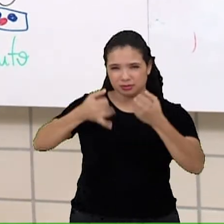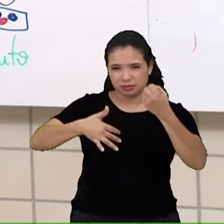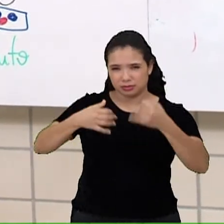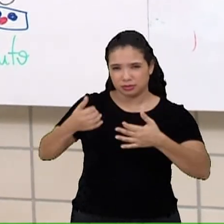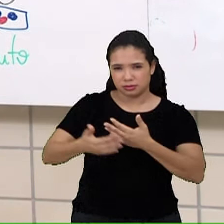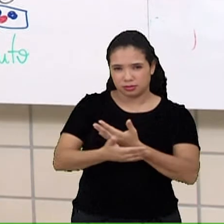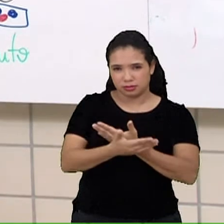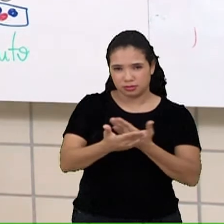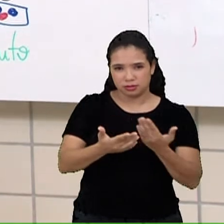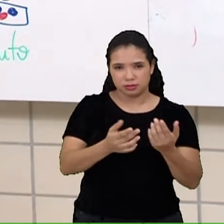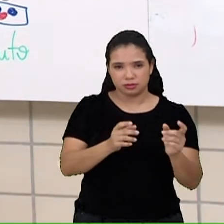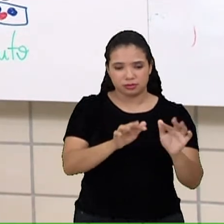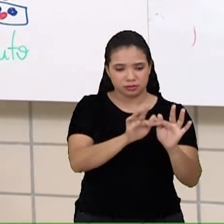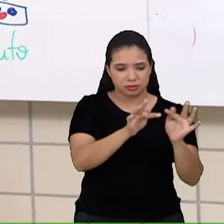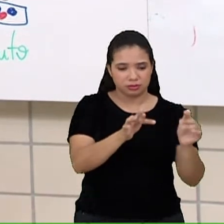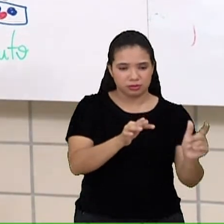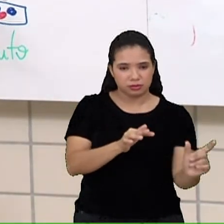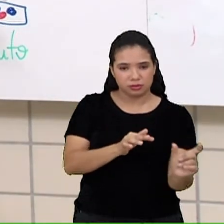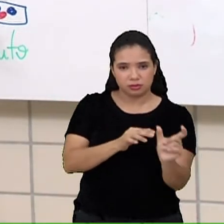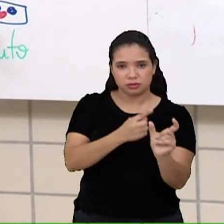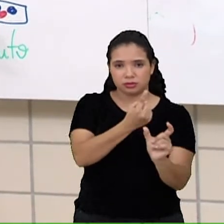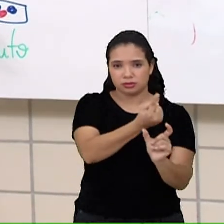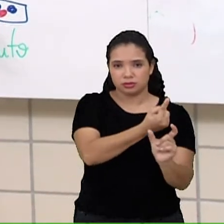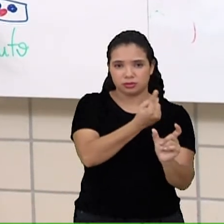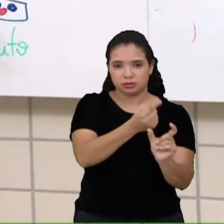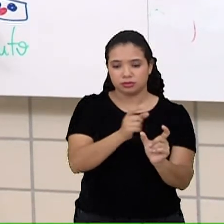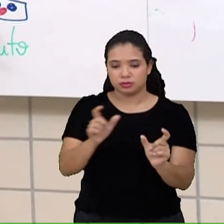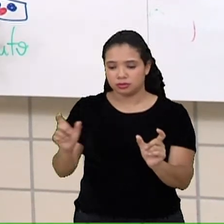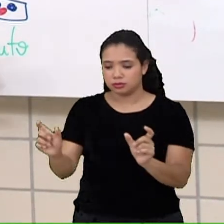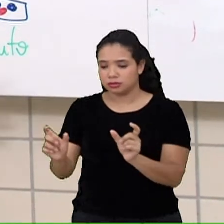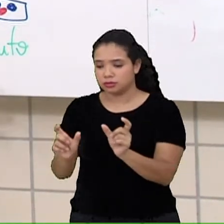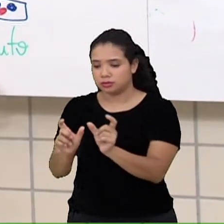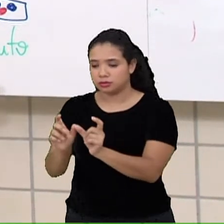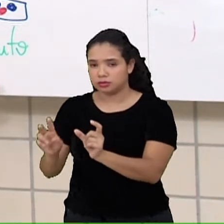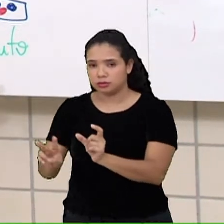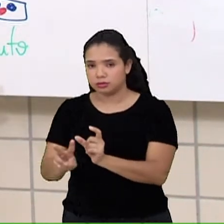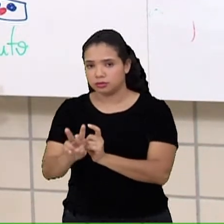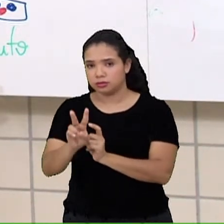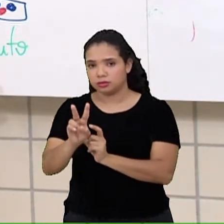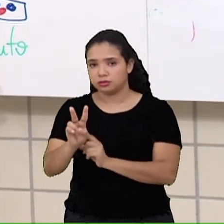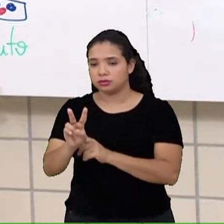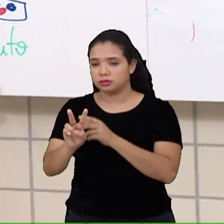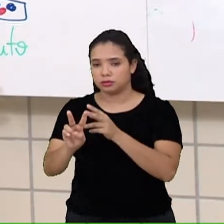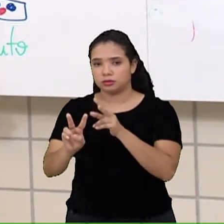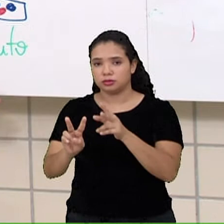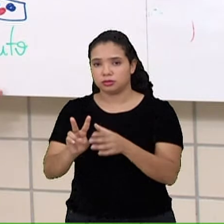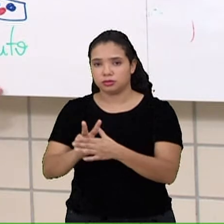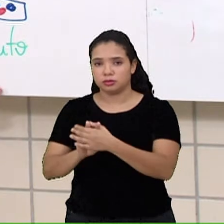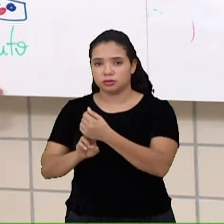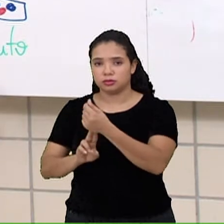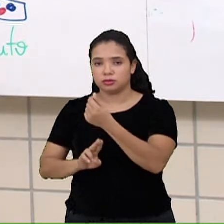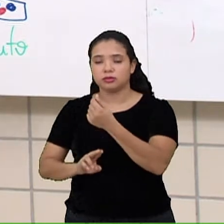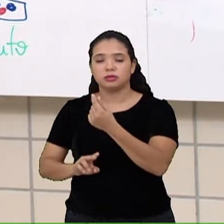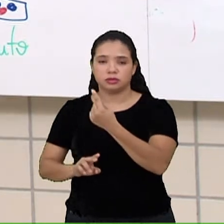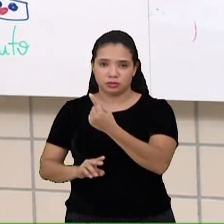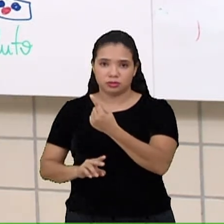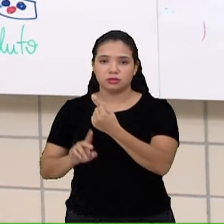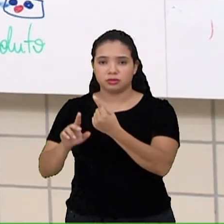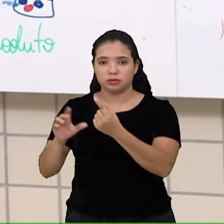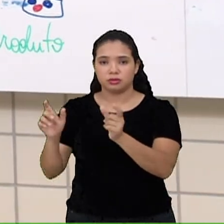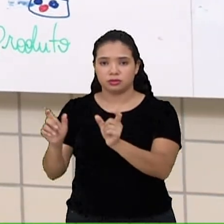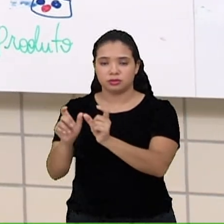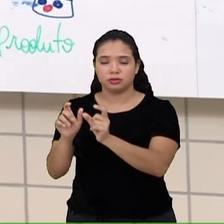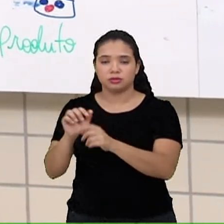substância simples e composta? Aqui eu vou ter uma substância composta. O final de tudo a gente chama de produto. No